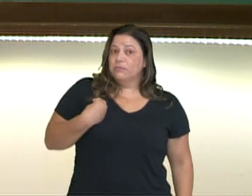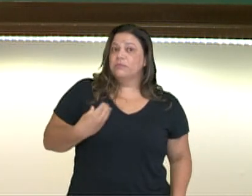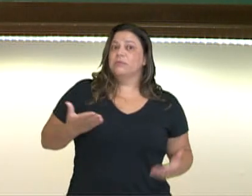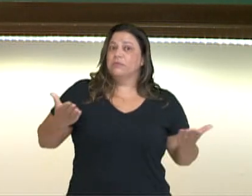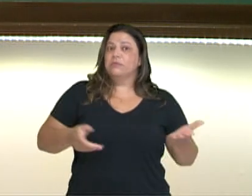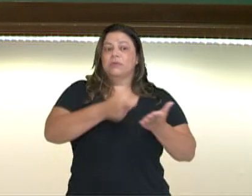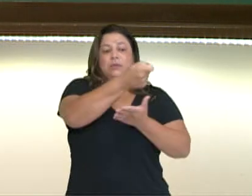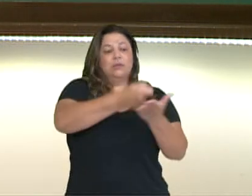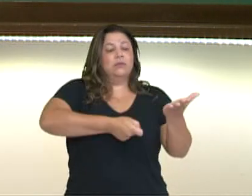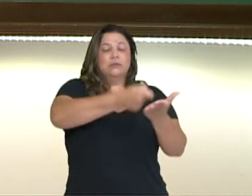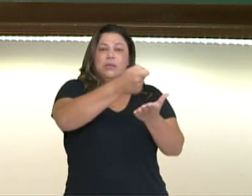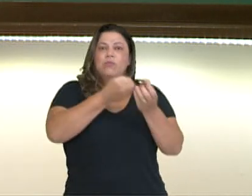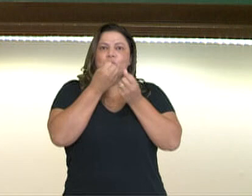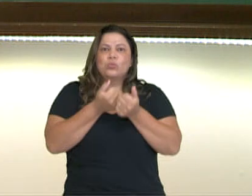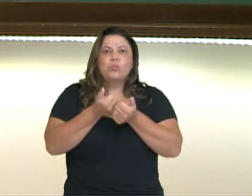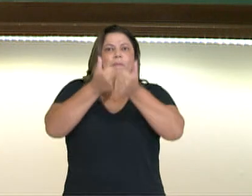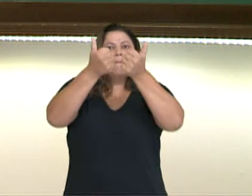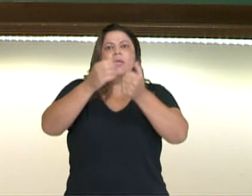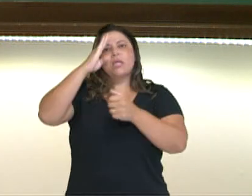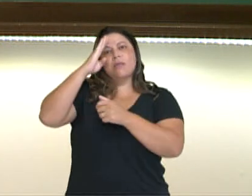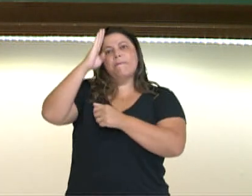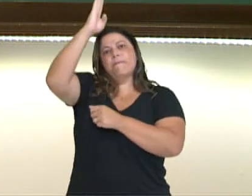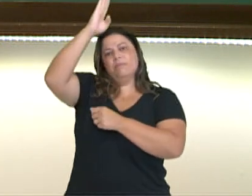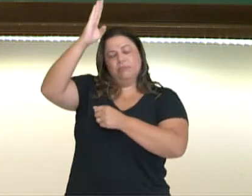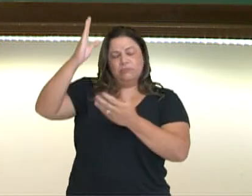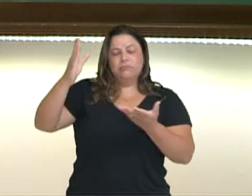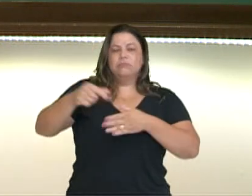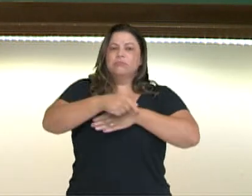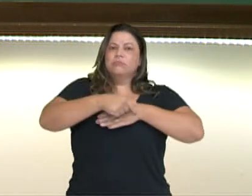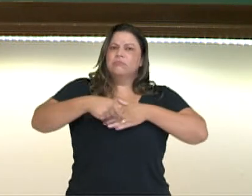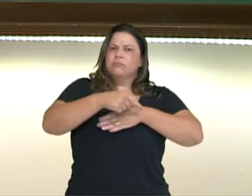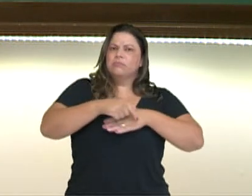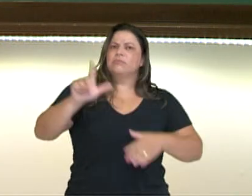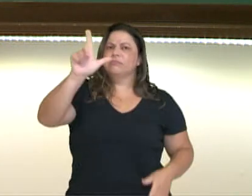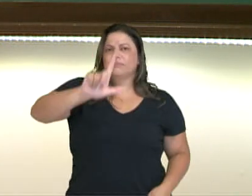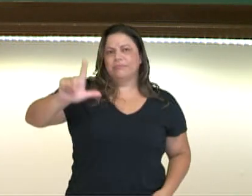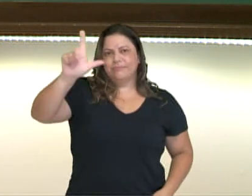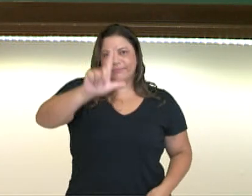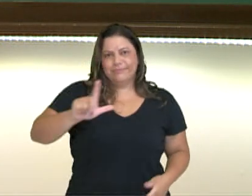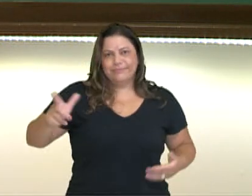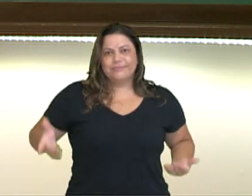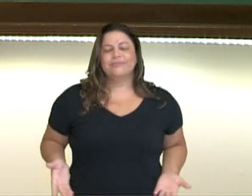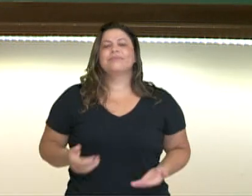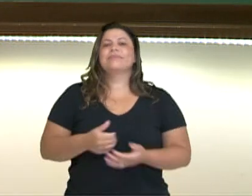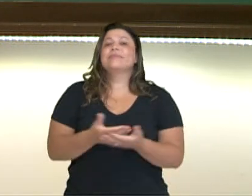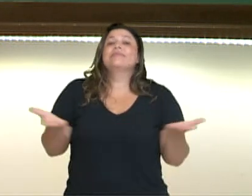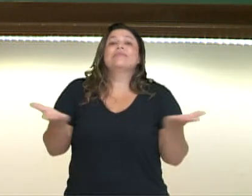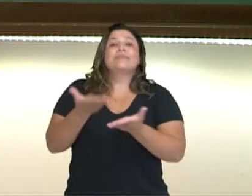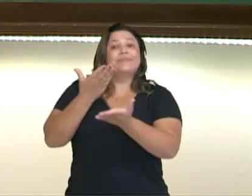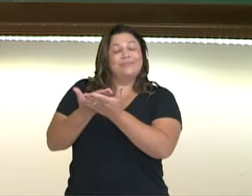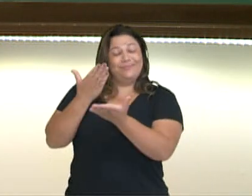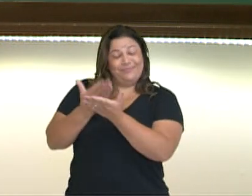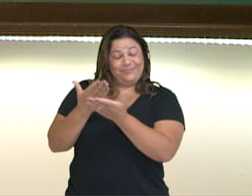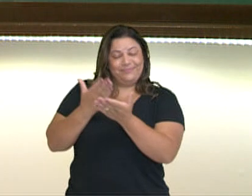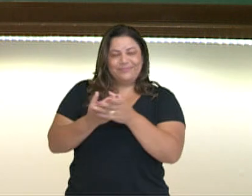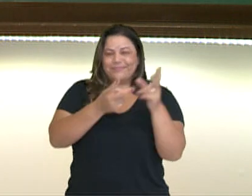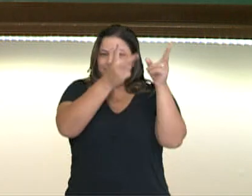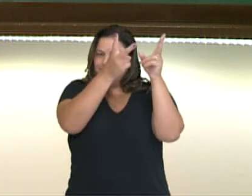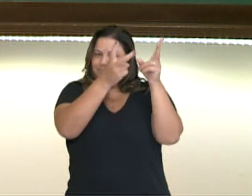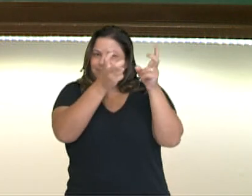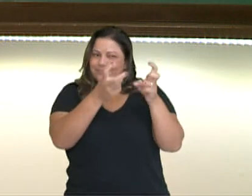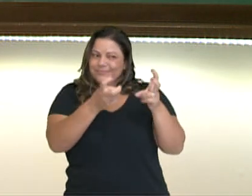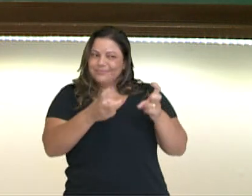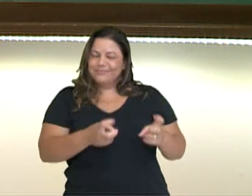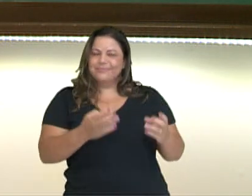muito bem e é uma das principais autoras da nossa literatura. Nessa aula, a gente vai analisar